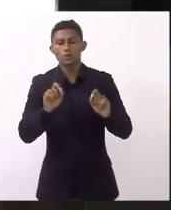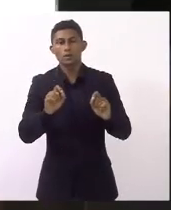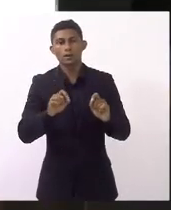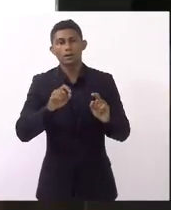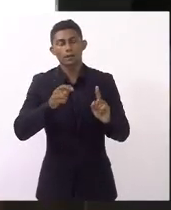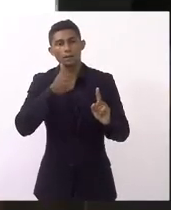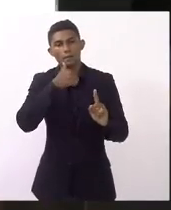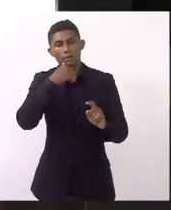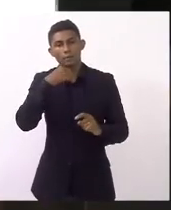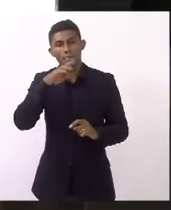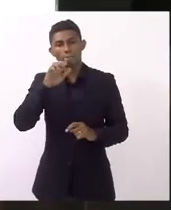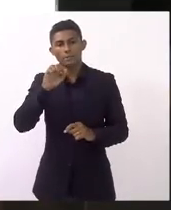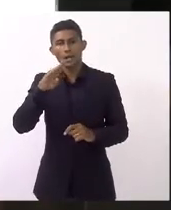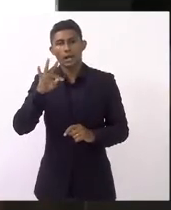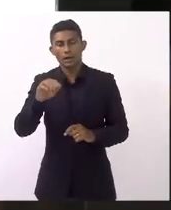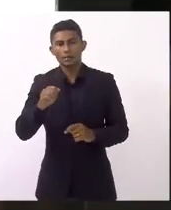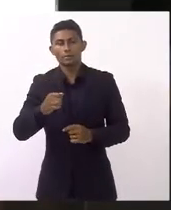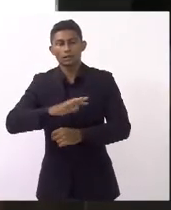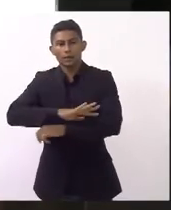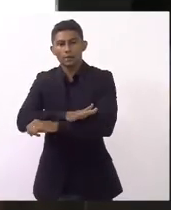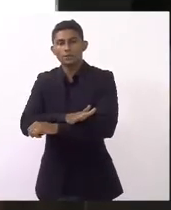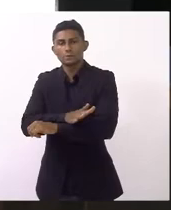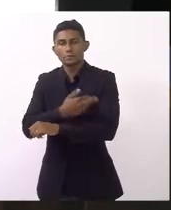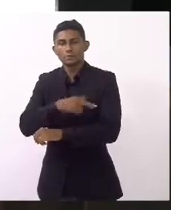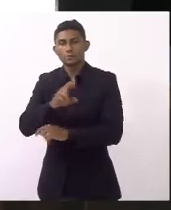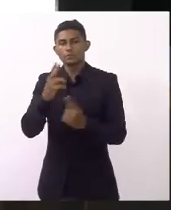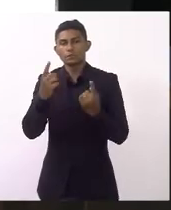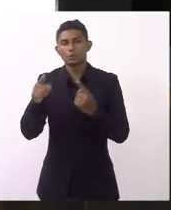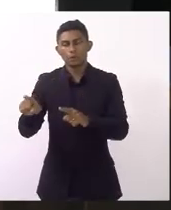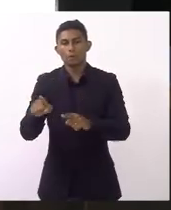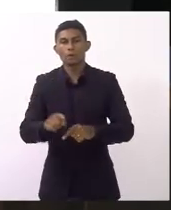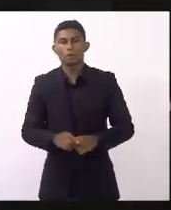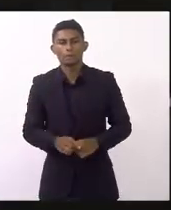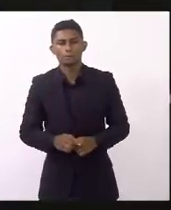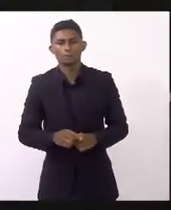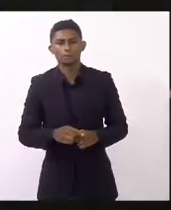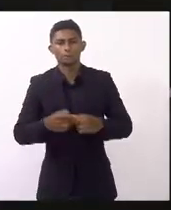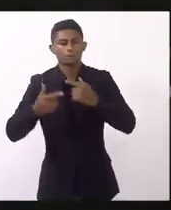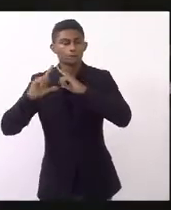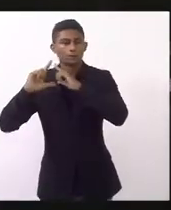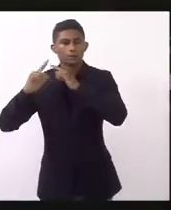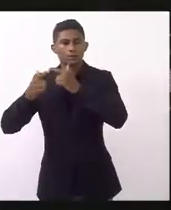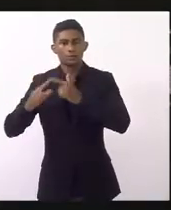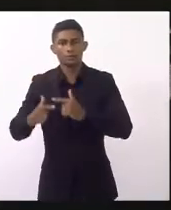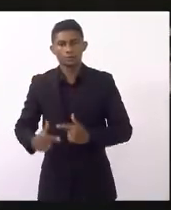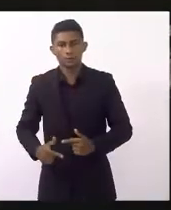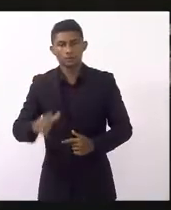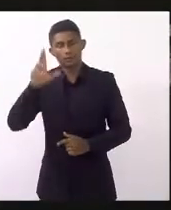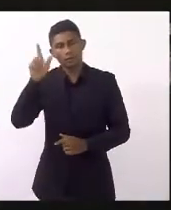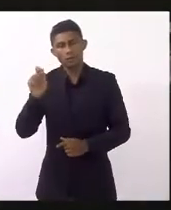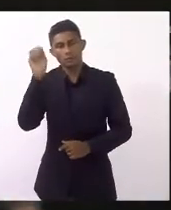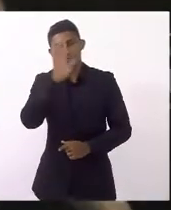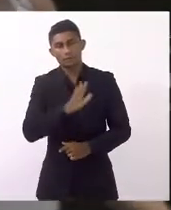mãe Beata de Iemanjá contra o racismo religioso na manutenção das tradições afro-brasileiras